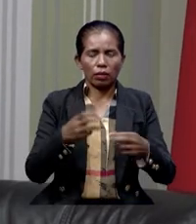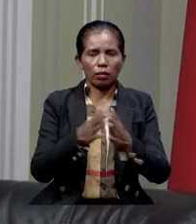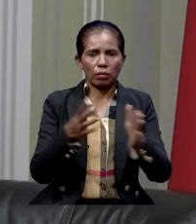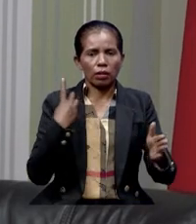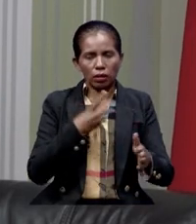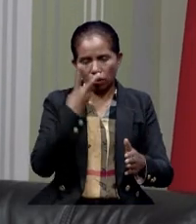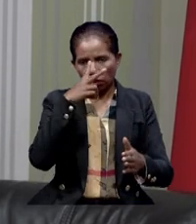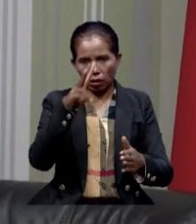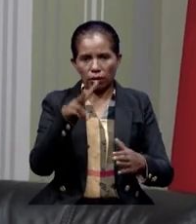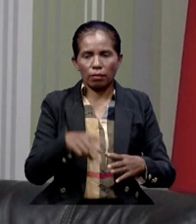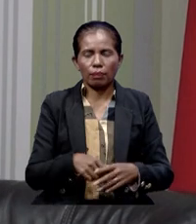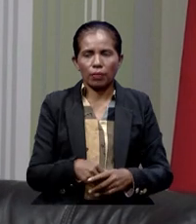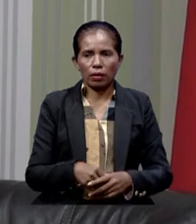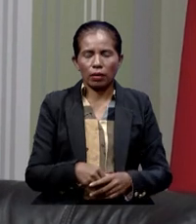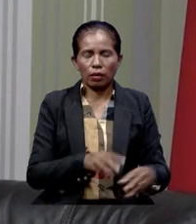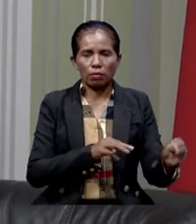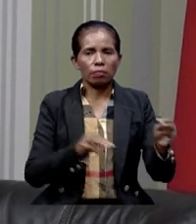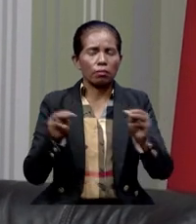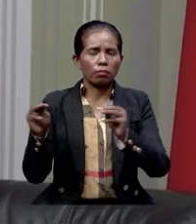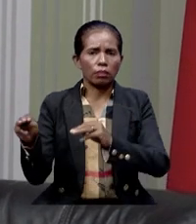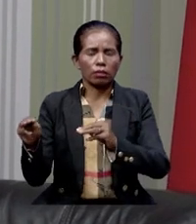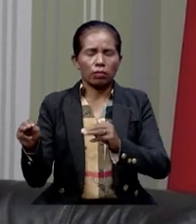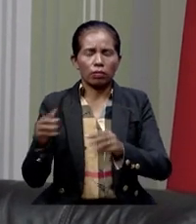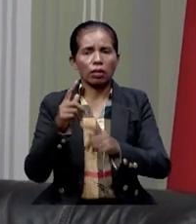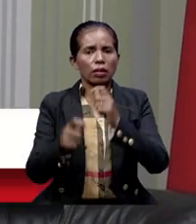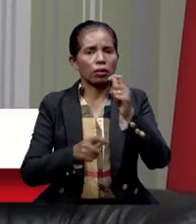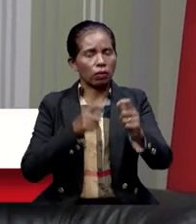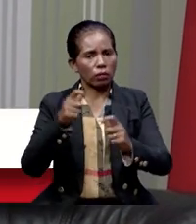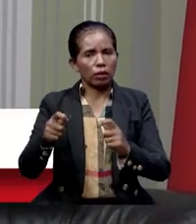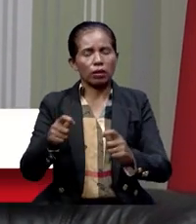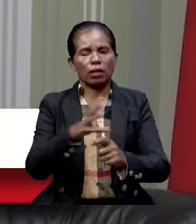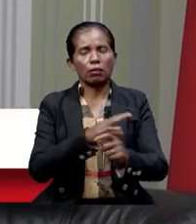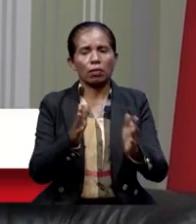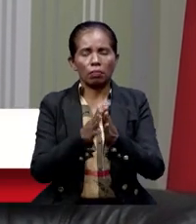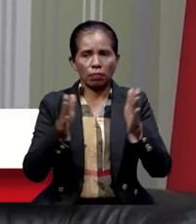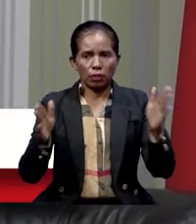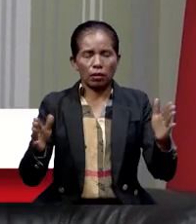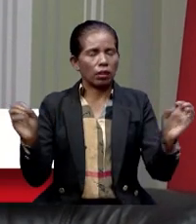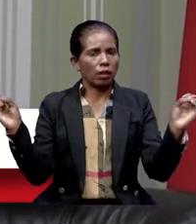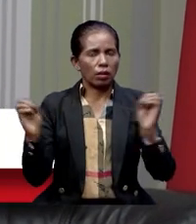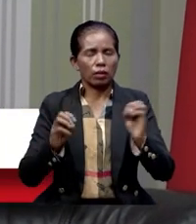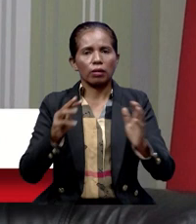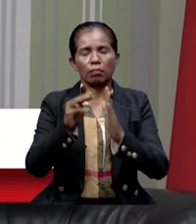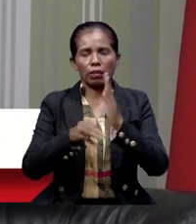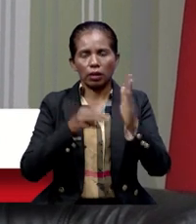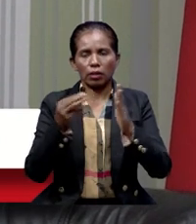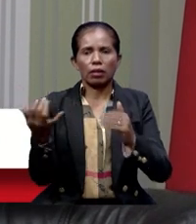acompanha o avanço tecnologia ho era digital ne. Lá os anamédias